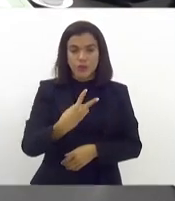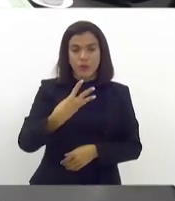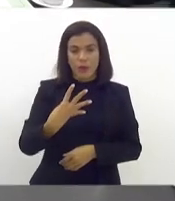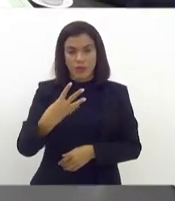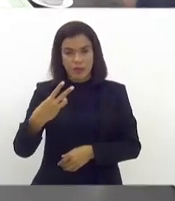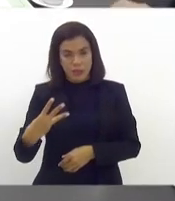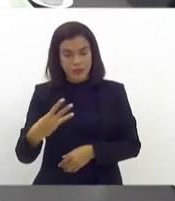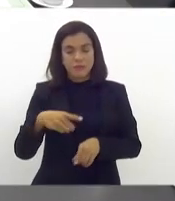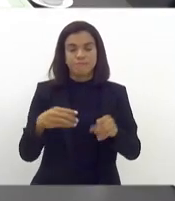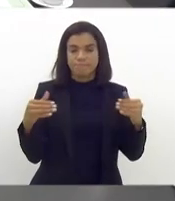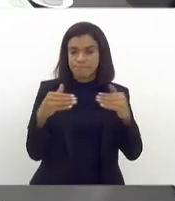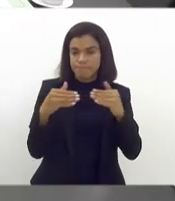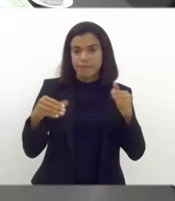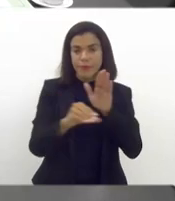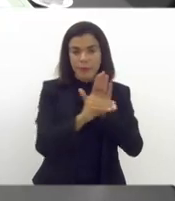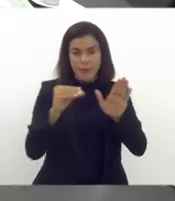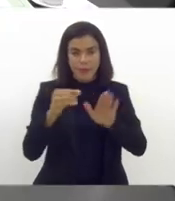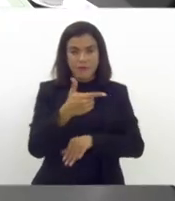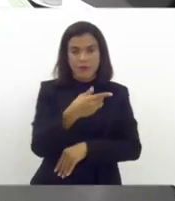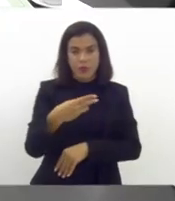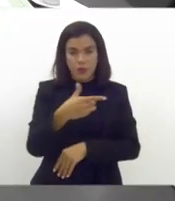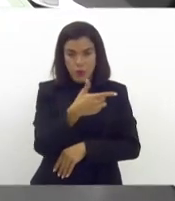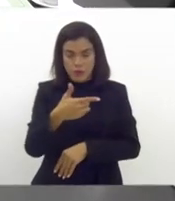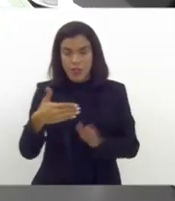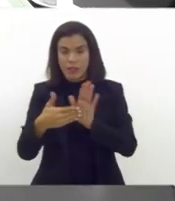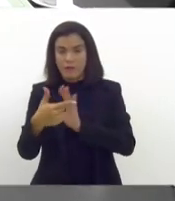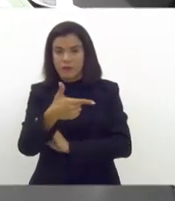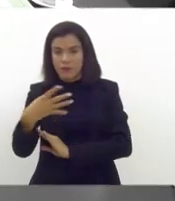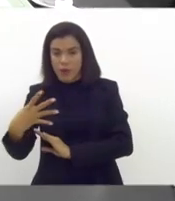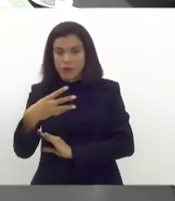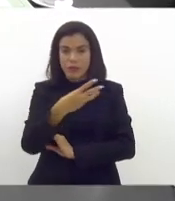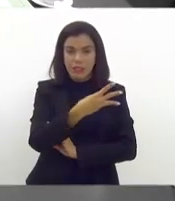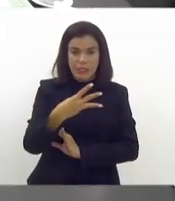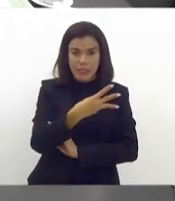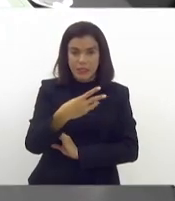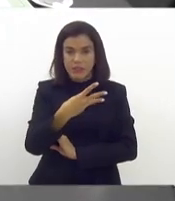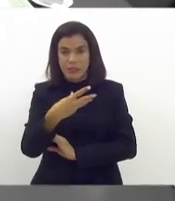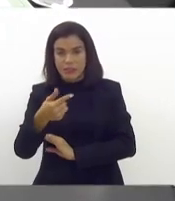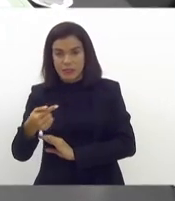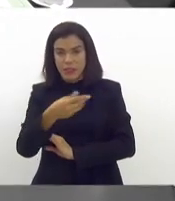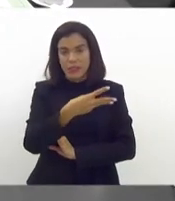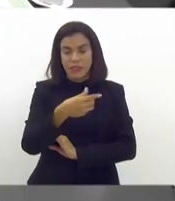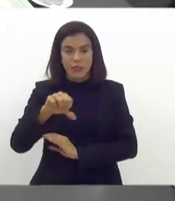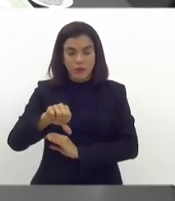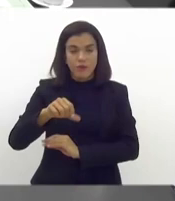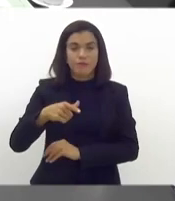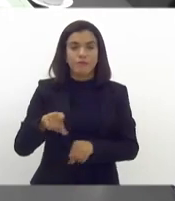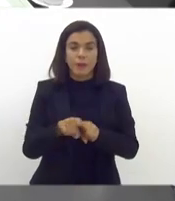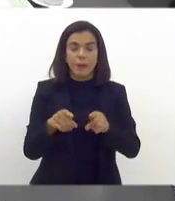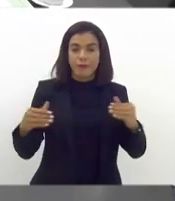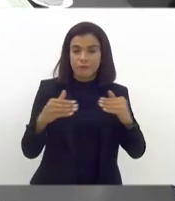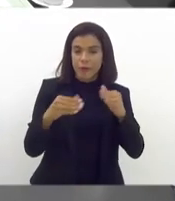43, favorável às emendas 22 a 24, 33, 34, 37 e 39. Favorável